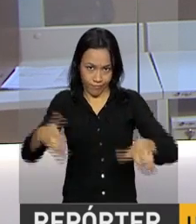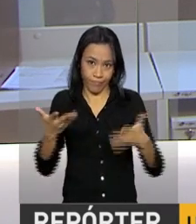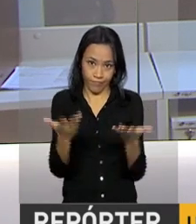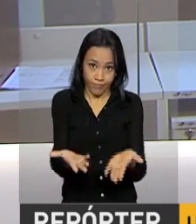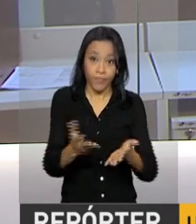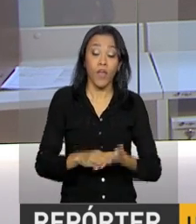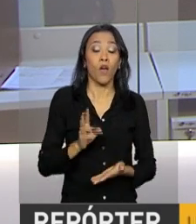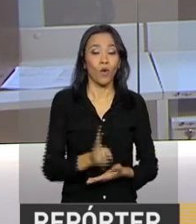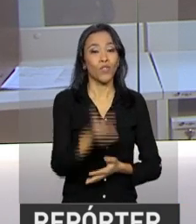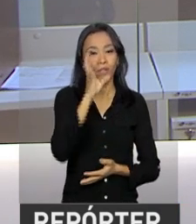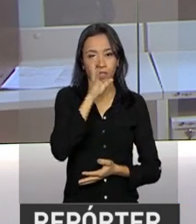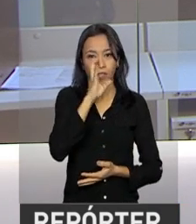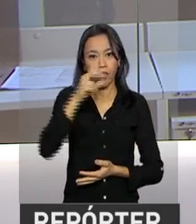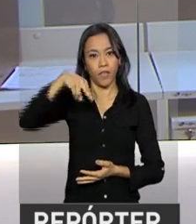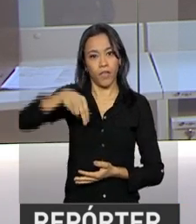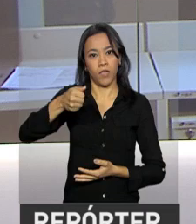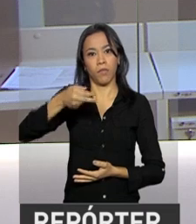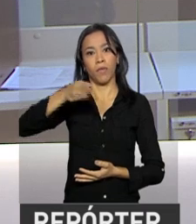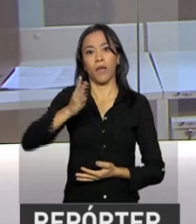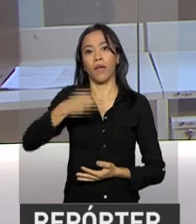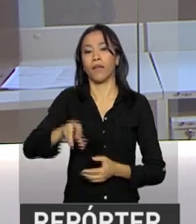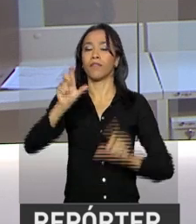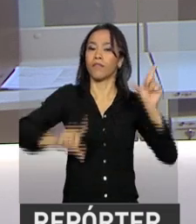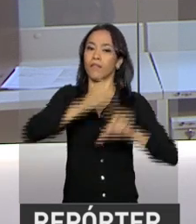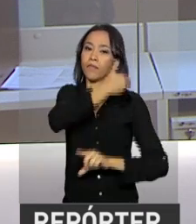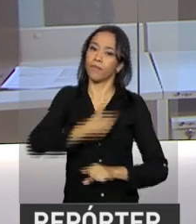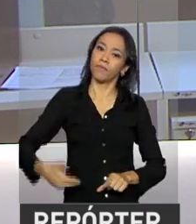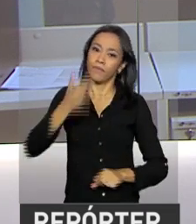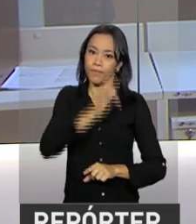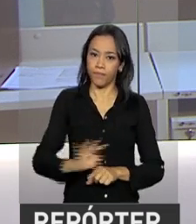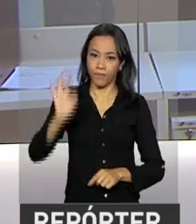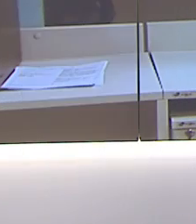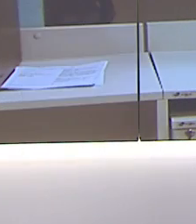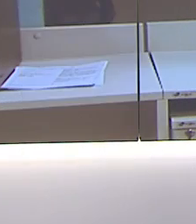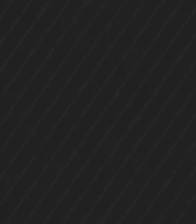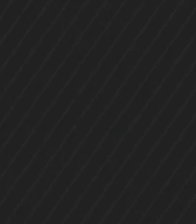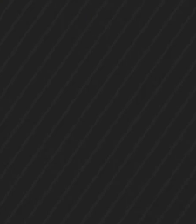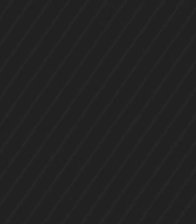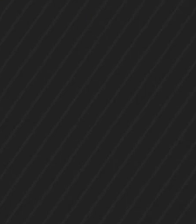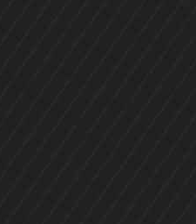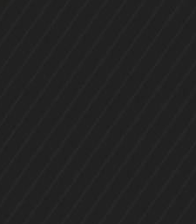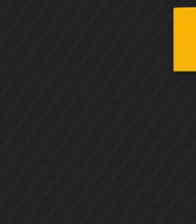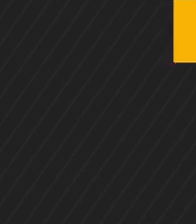YouTube Continue com a gente aqui na NB a TV do Governo Federal